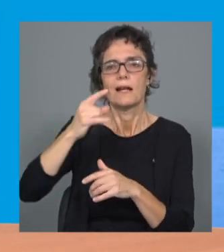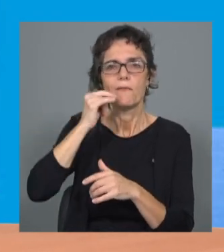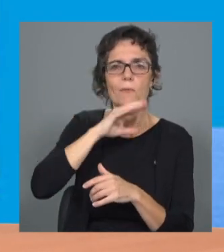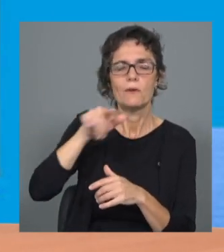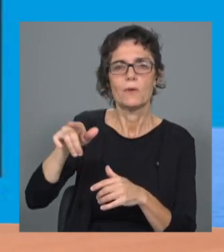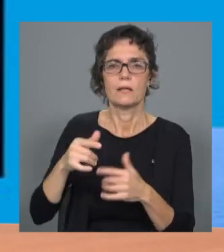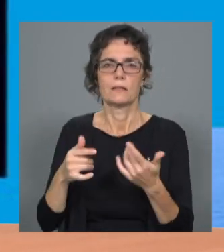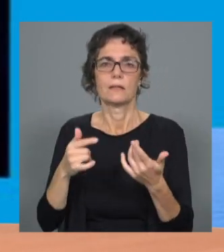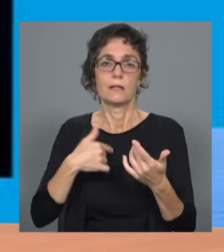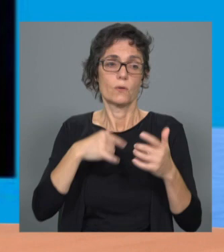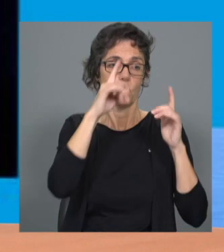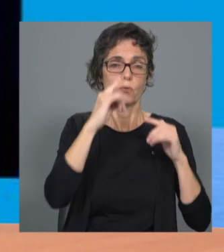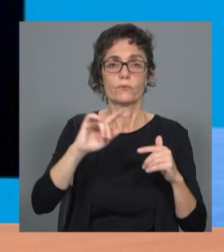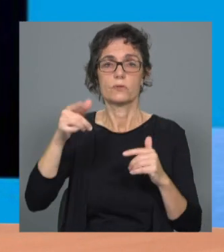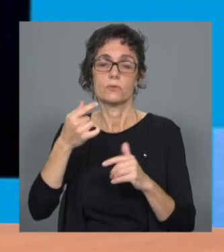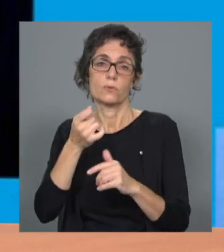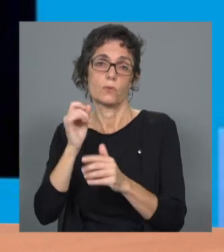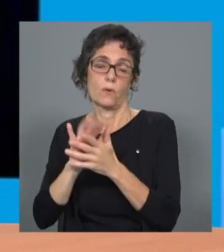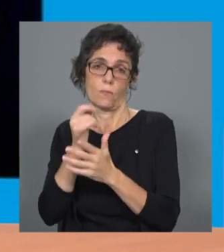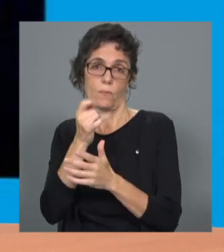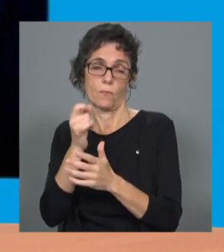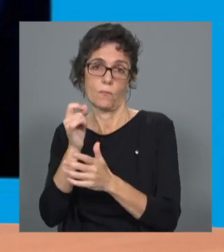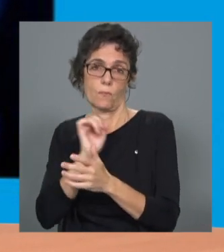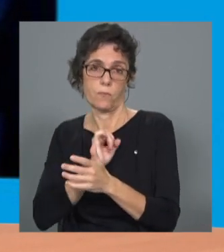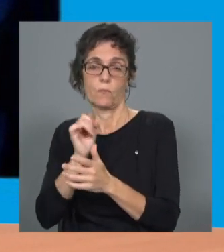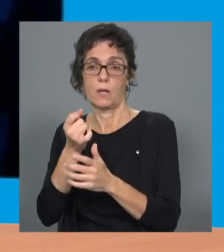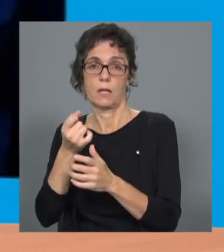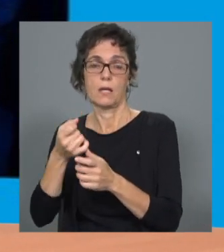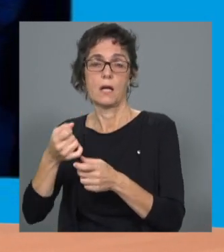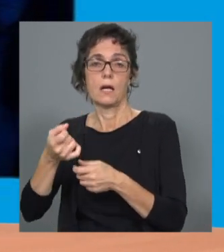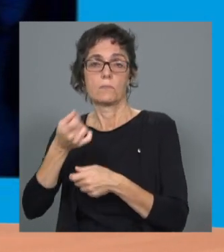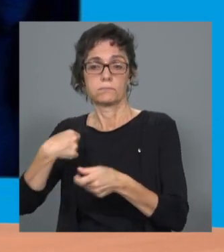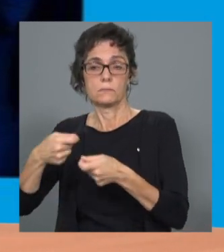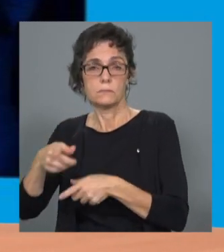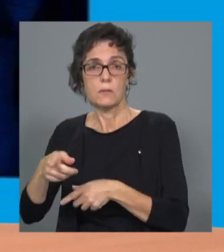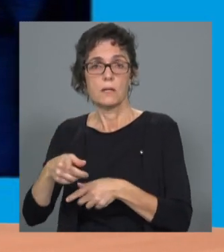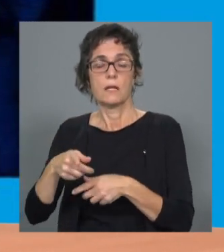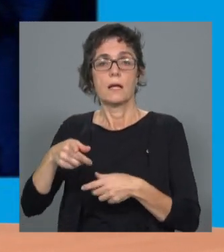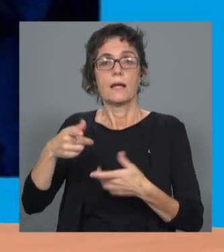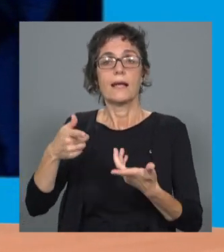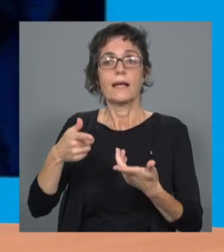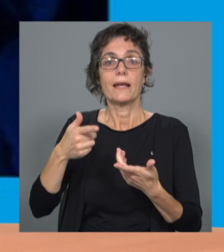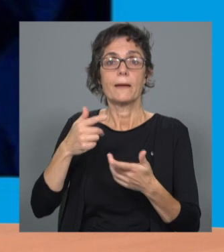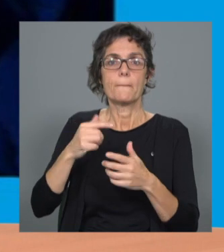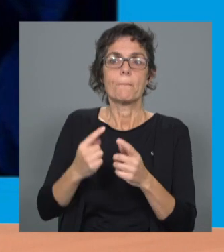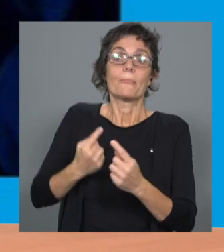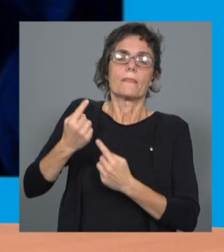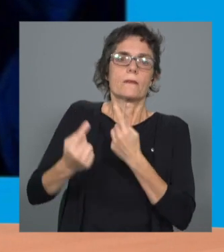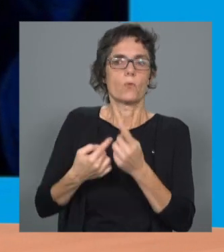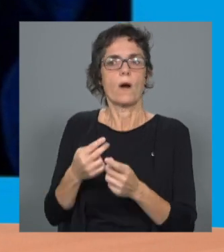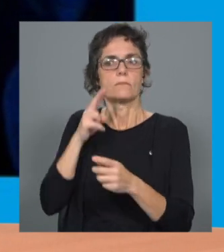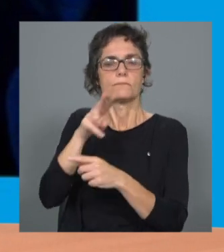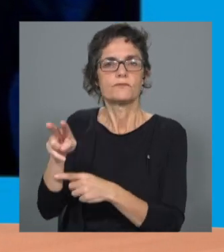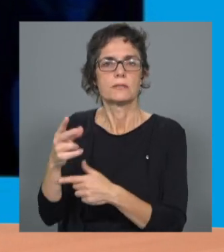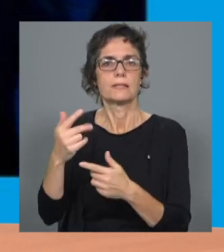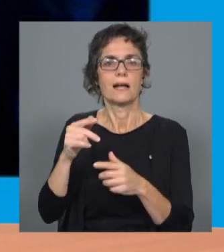é farmacêutica, portanto é muito complicado. E tentámos não ir lá muitas vezes, e quando íamos era mais ou